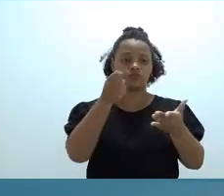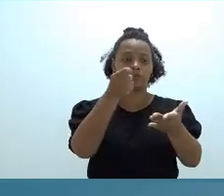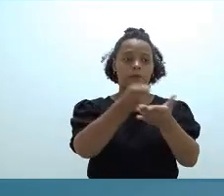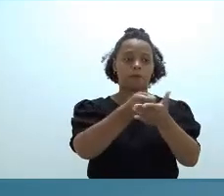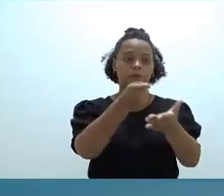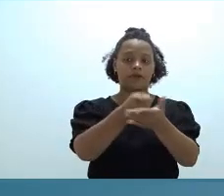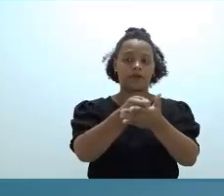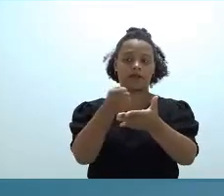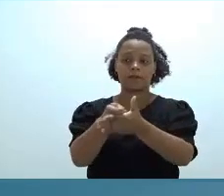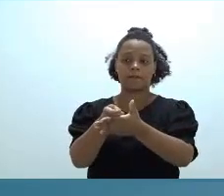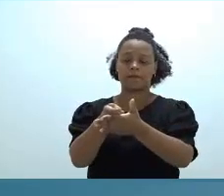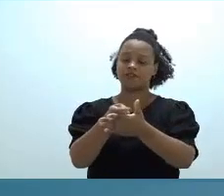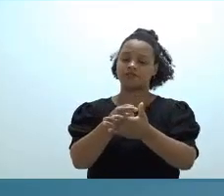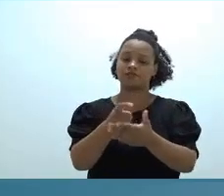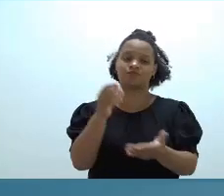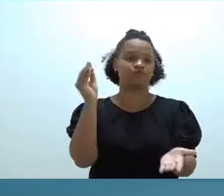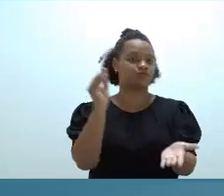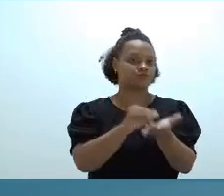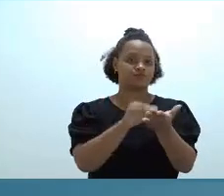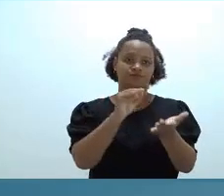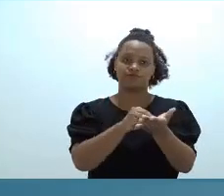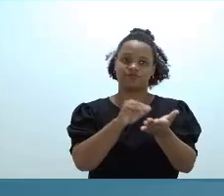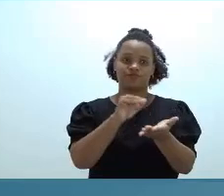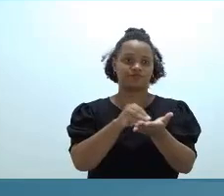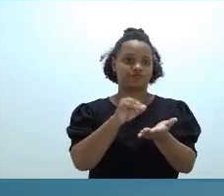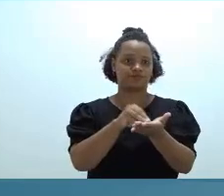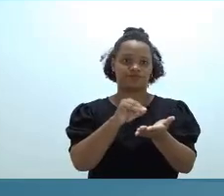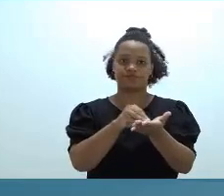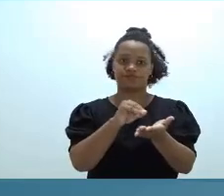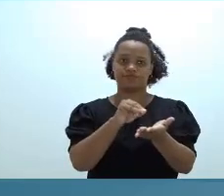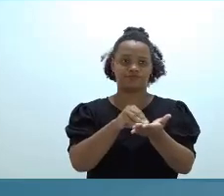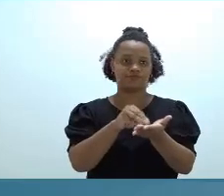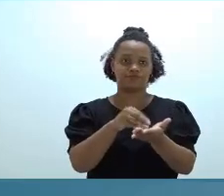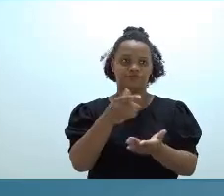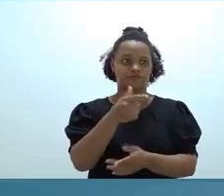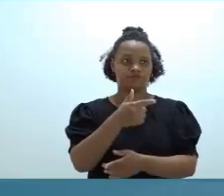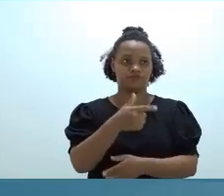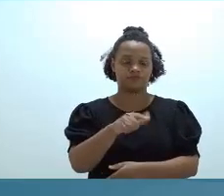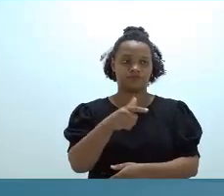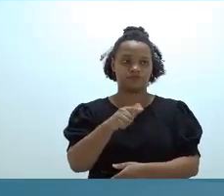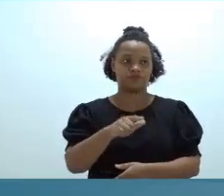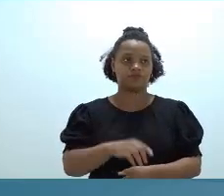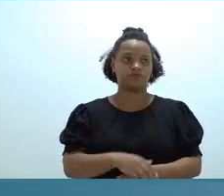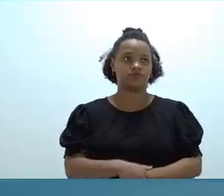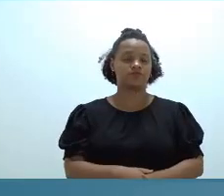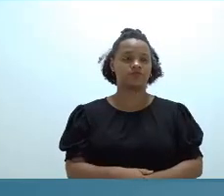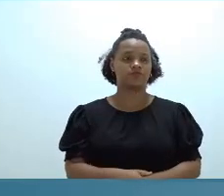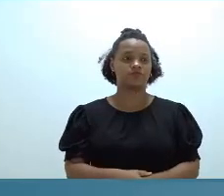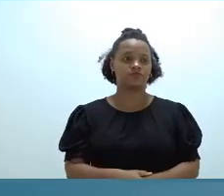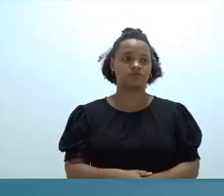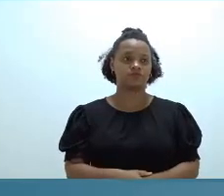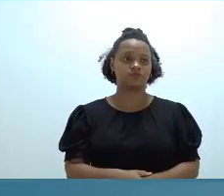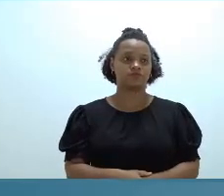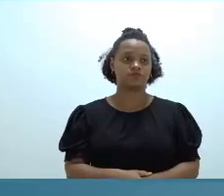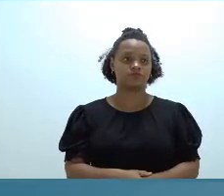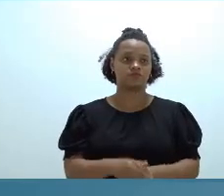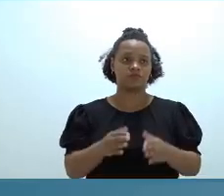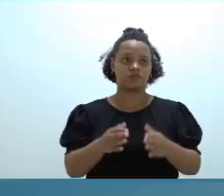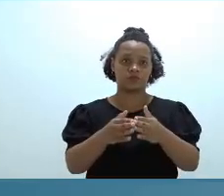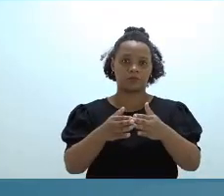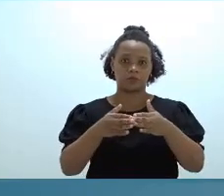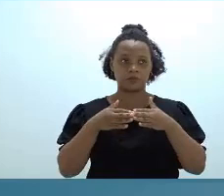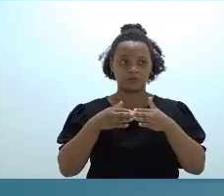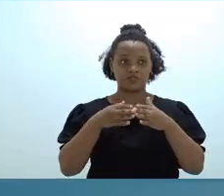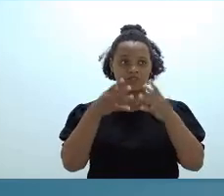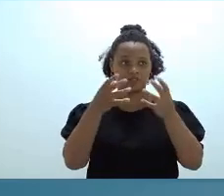de gratificação de educação especial. Por esta razão, indefiro o pedido e